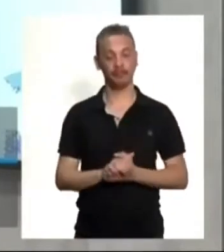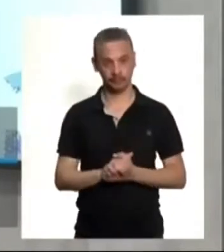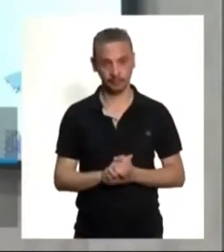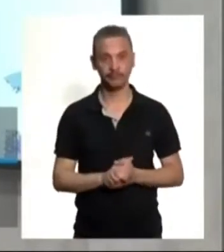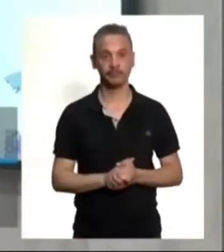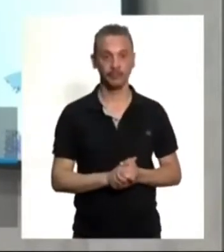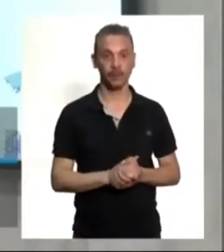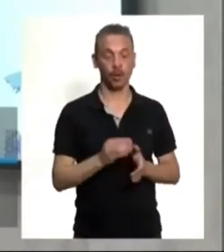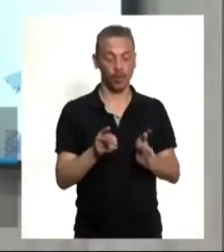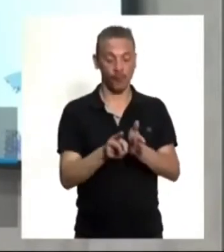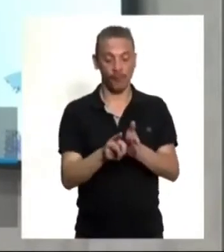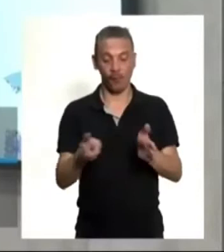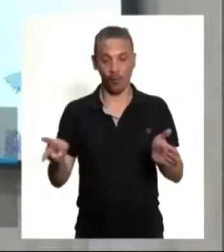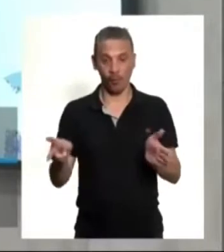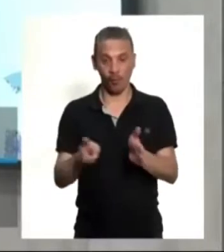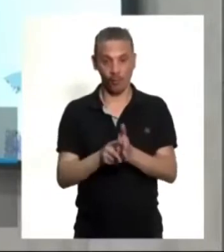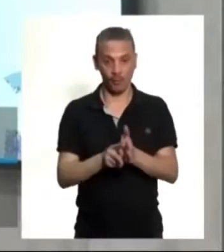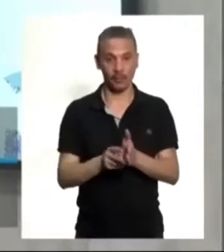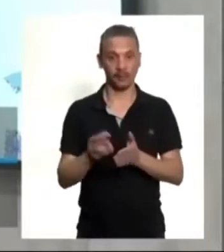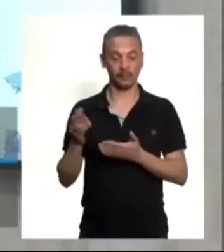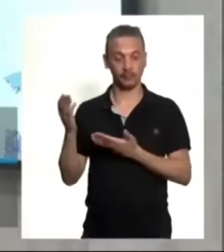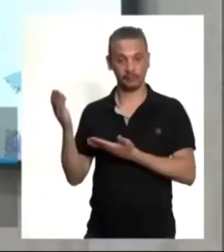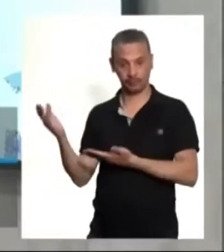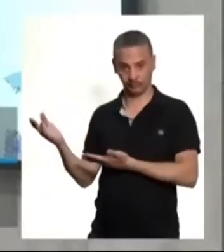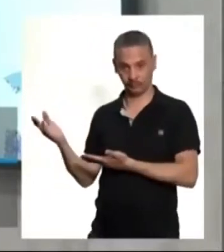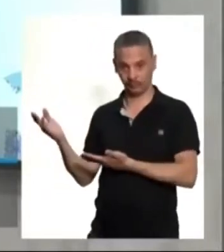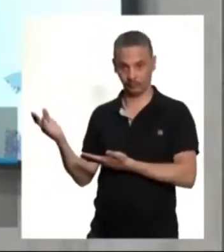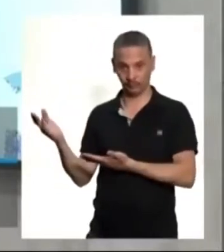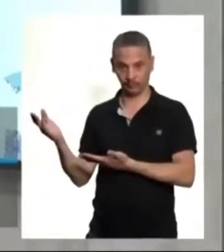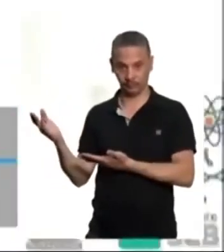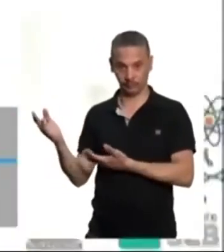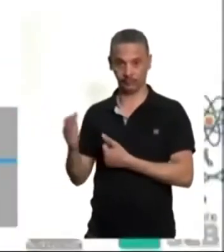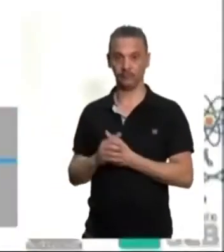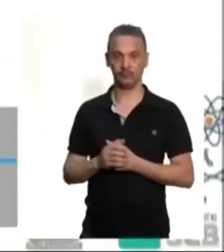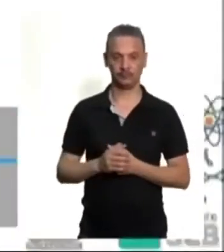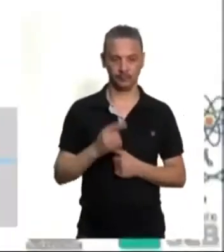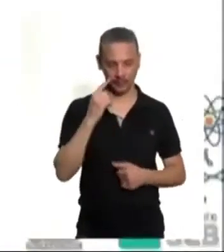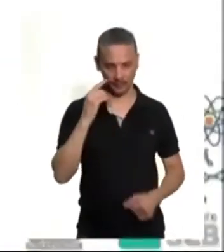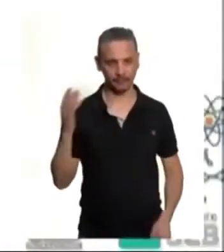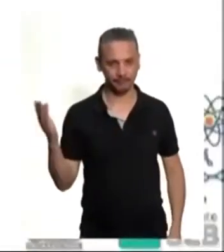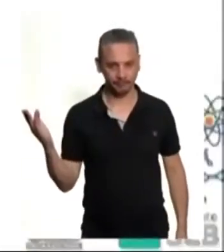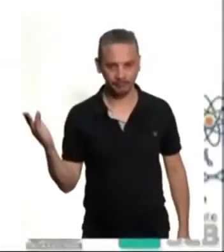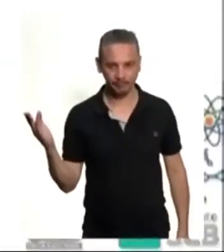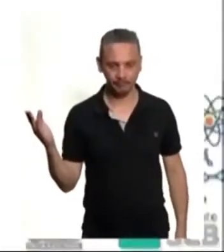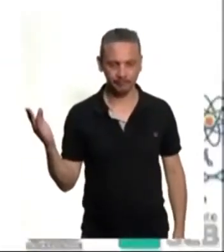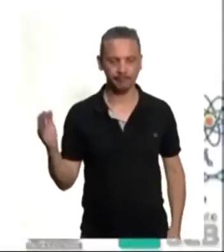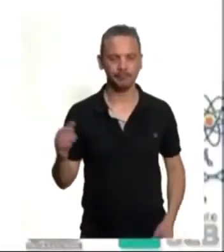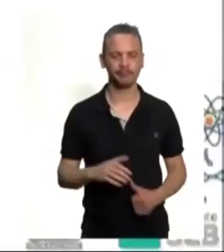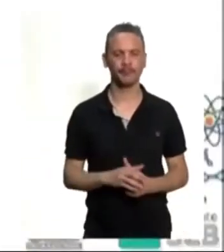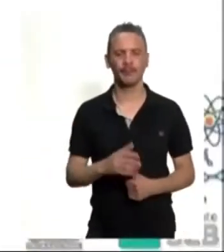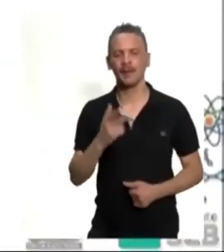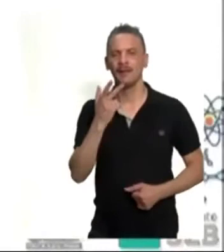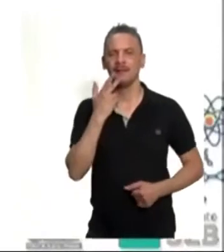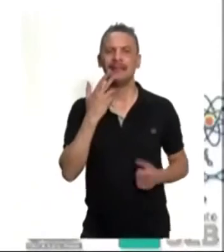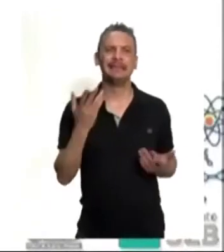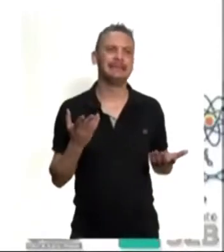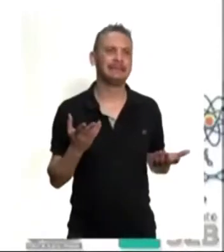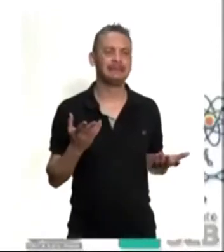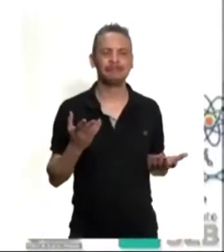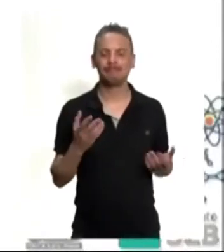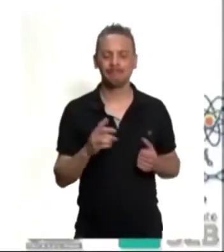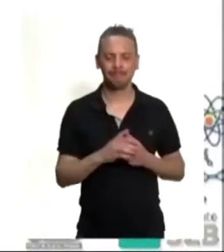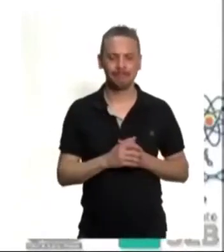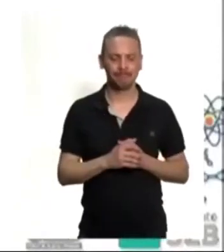que for volume, princípio de Cavalieri. Área da base vezes a altura. Espera um pouquinho. Digamos que eu estivesse falando com você de